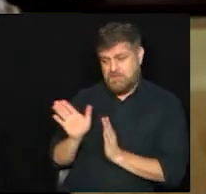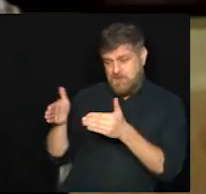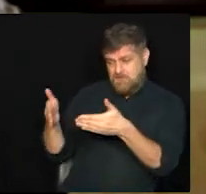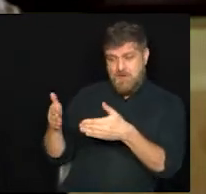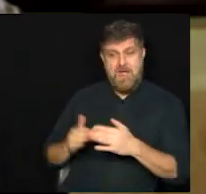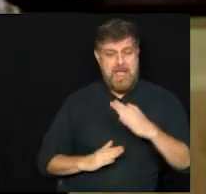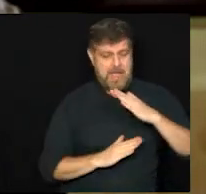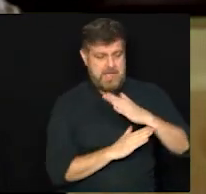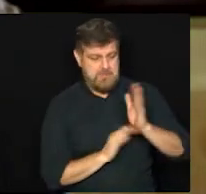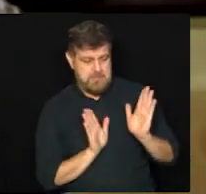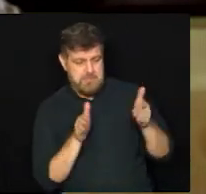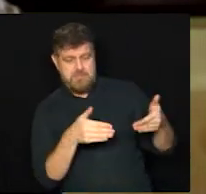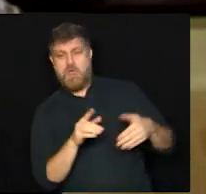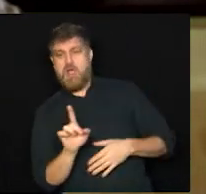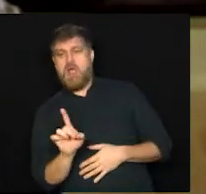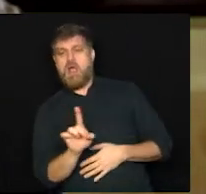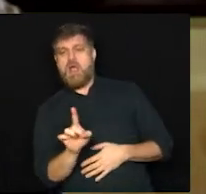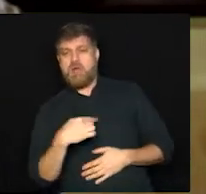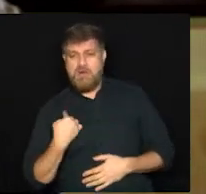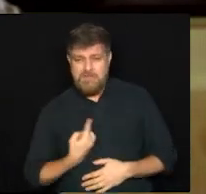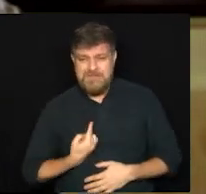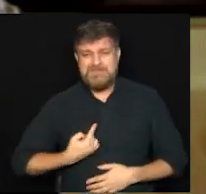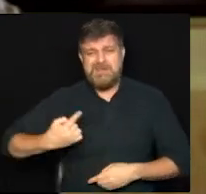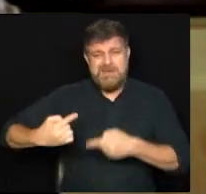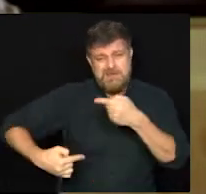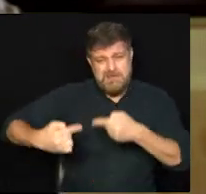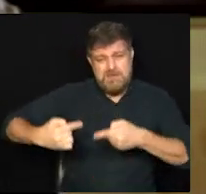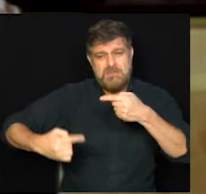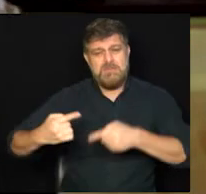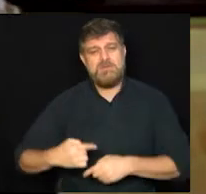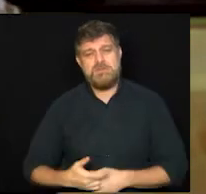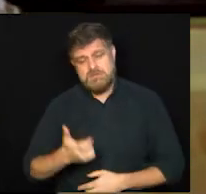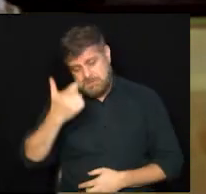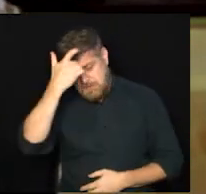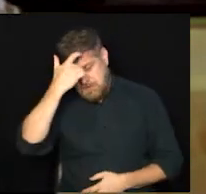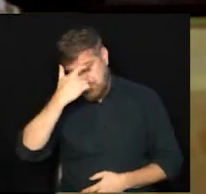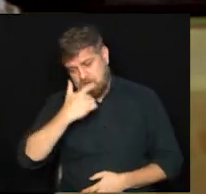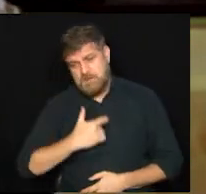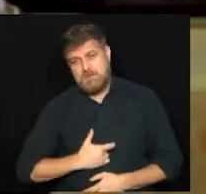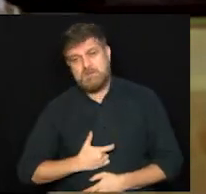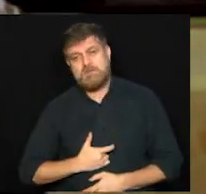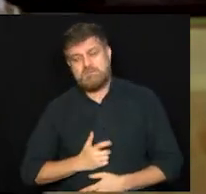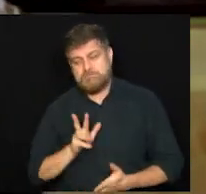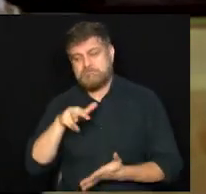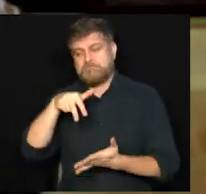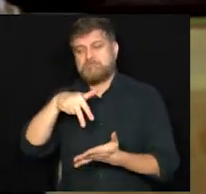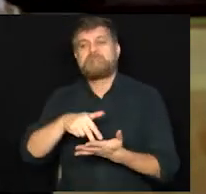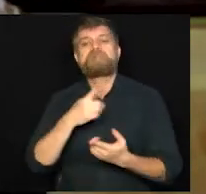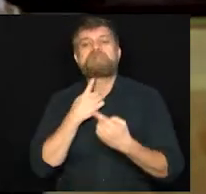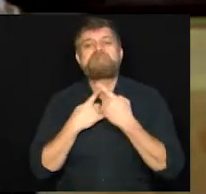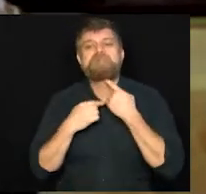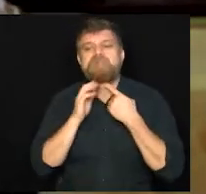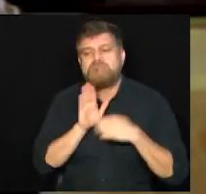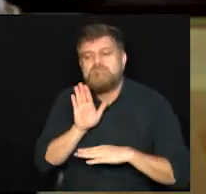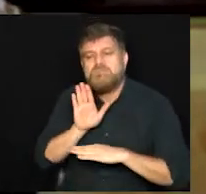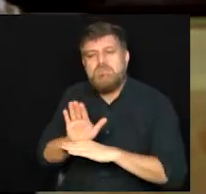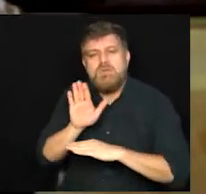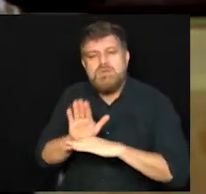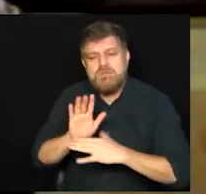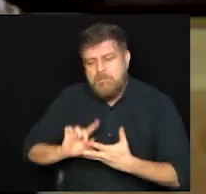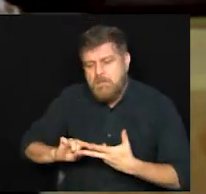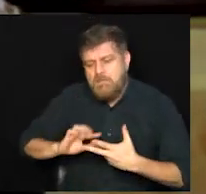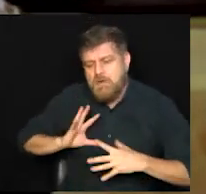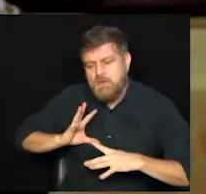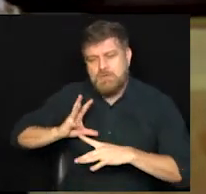dos Vereadores, mas é um debate que eu me coloco à disposição para contribuir naquilo que for